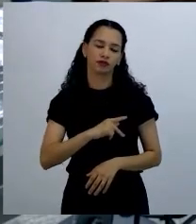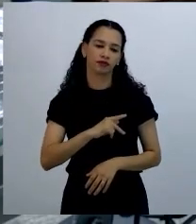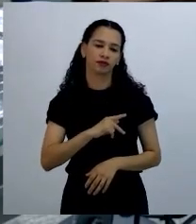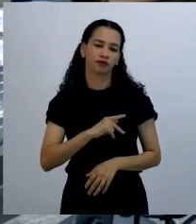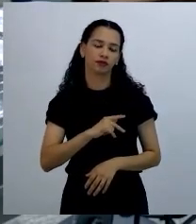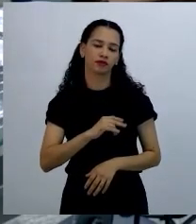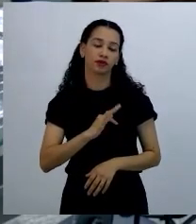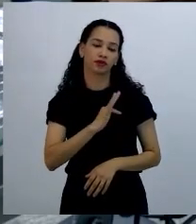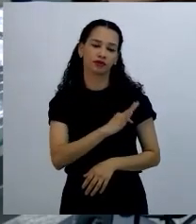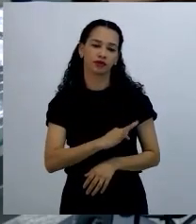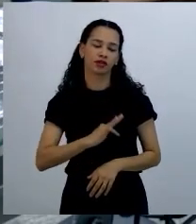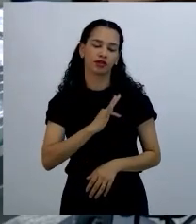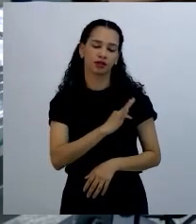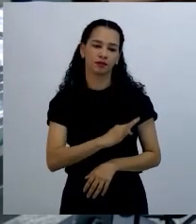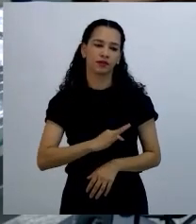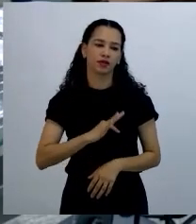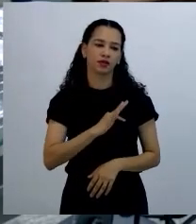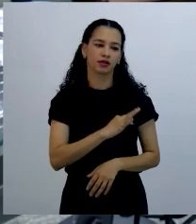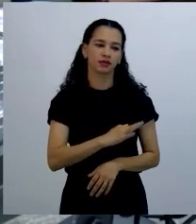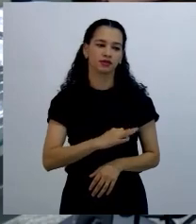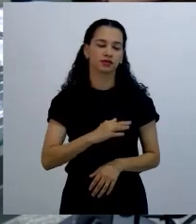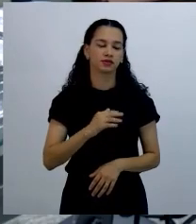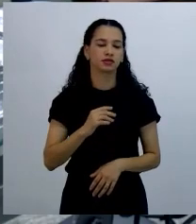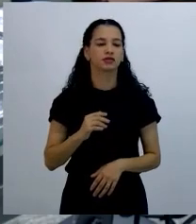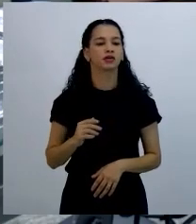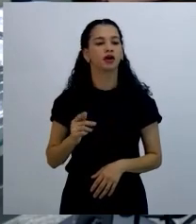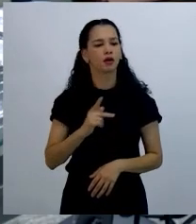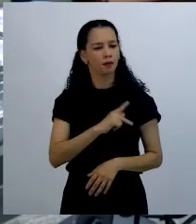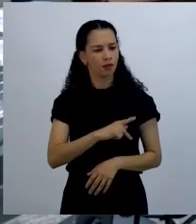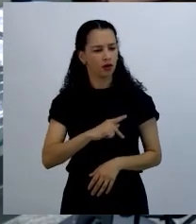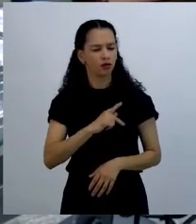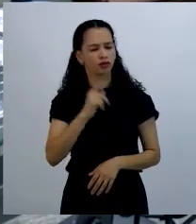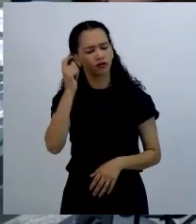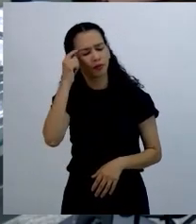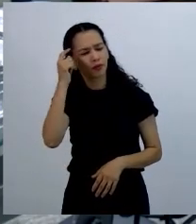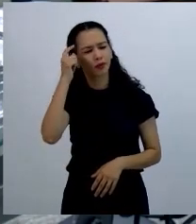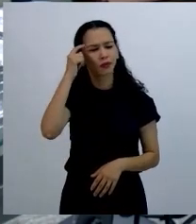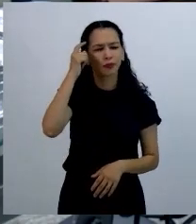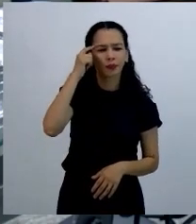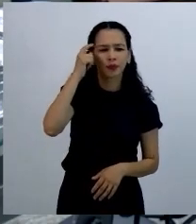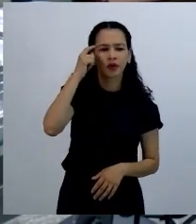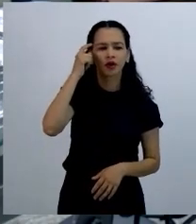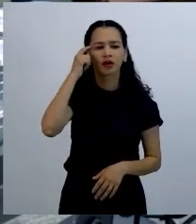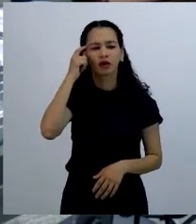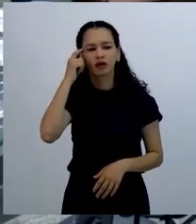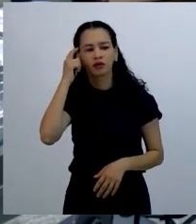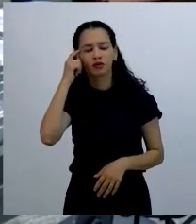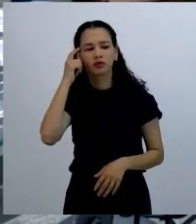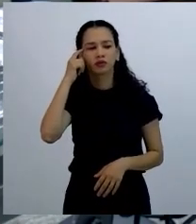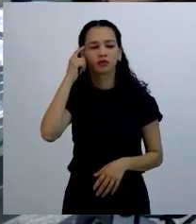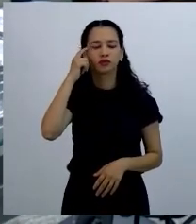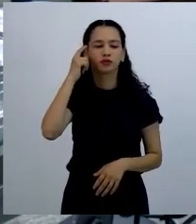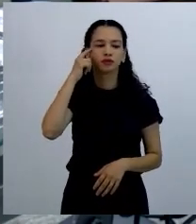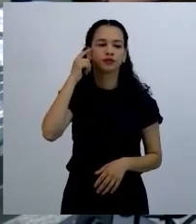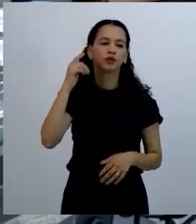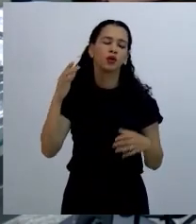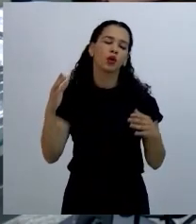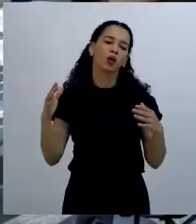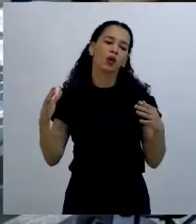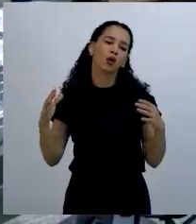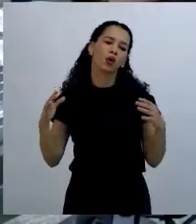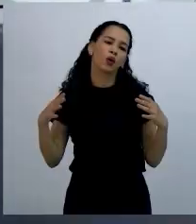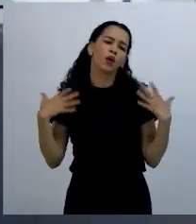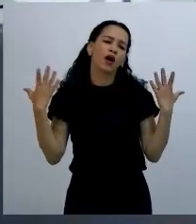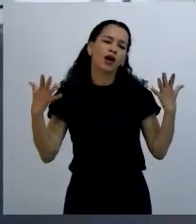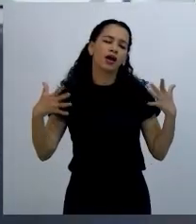igreja em função de sua prisão ele sabia que o fato dele estar preso trouxe um